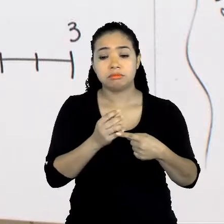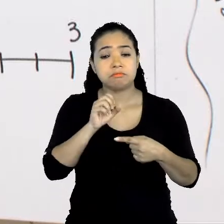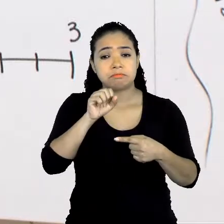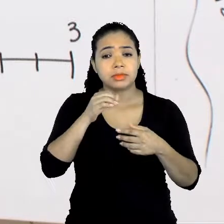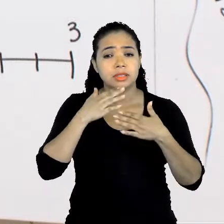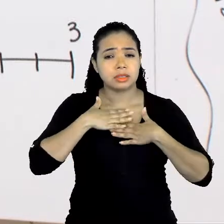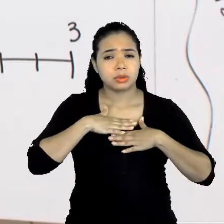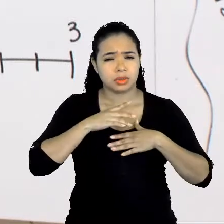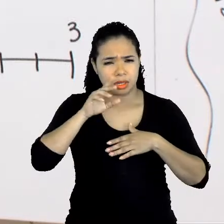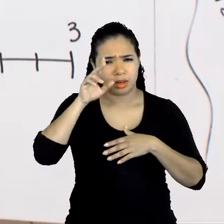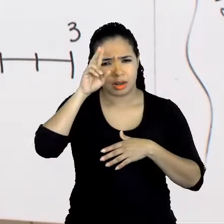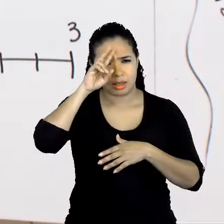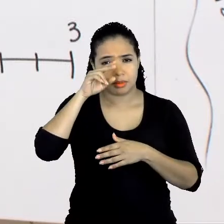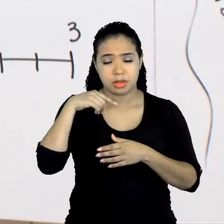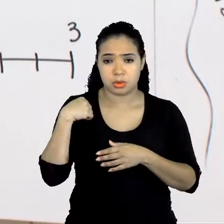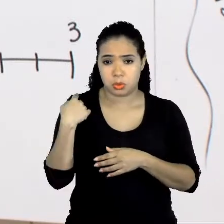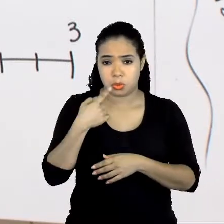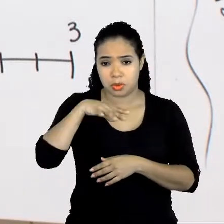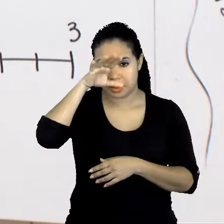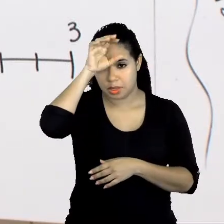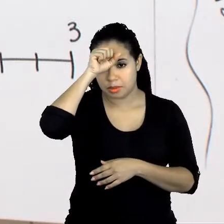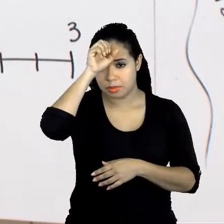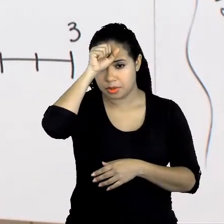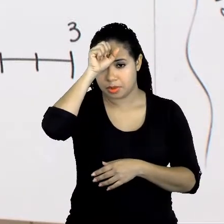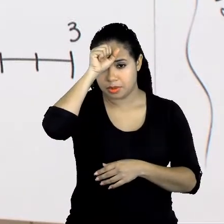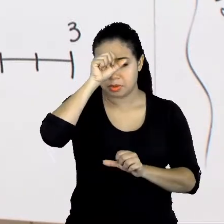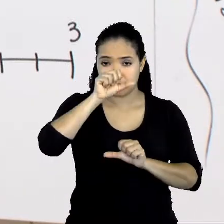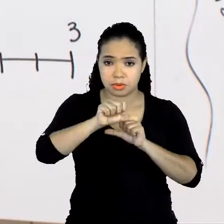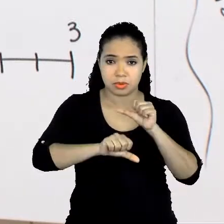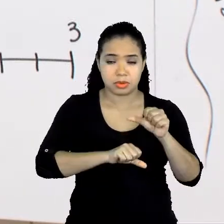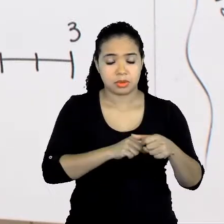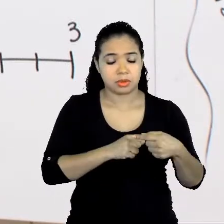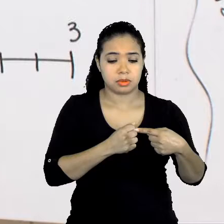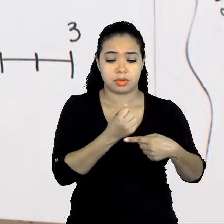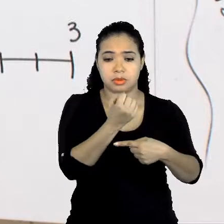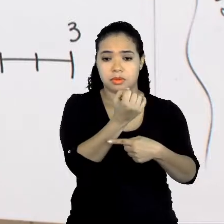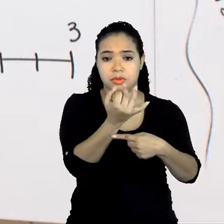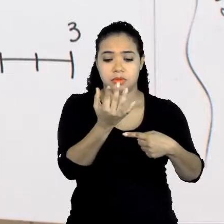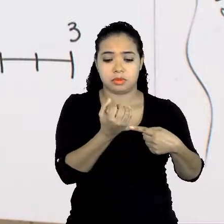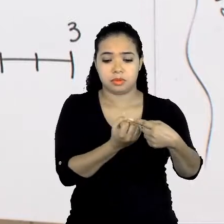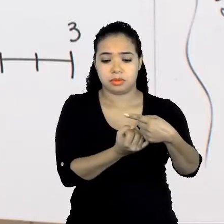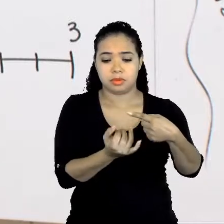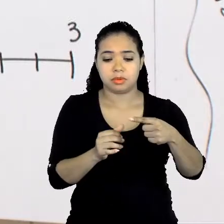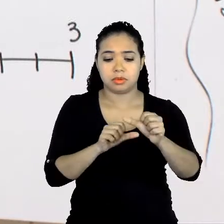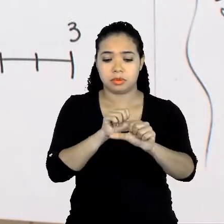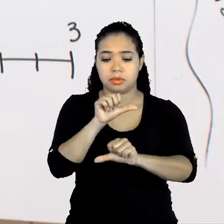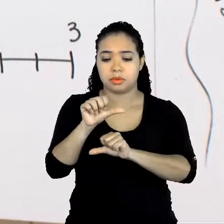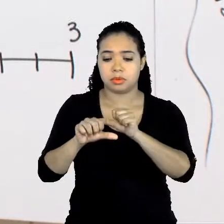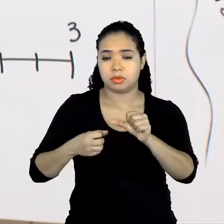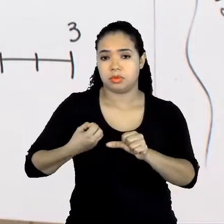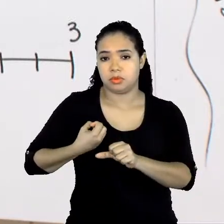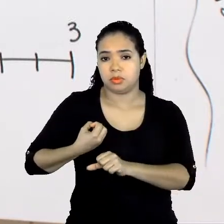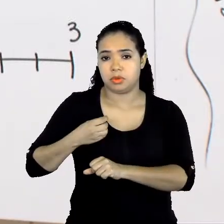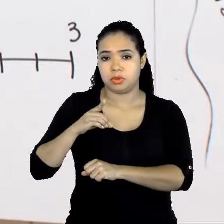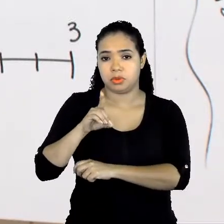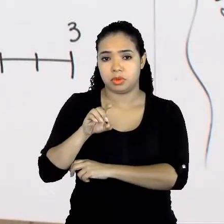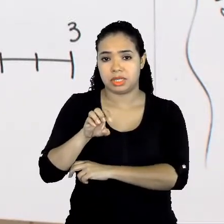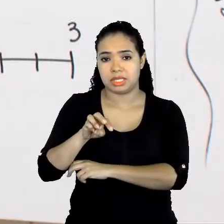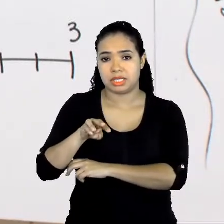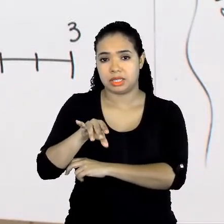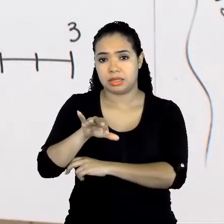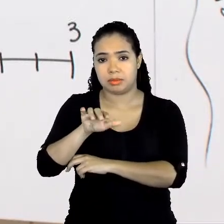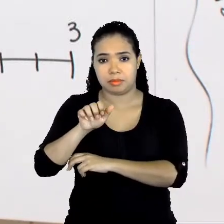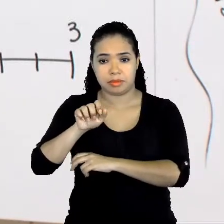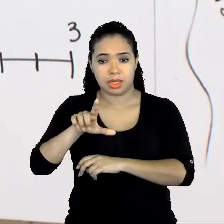passada, nós aprendemos transformar fração em número decimal. O que eu faço? Eu pego o numerador